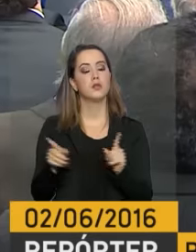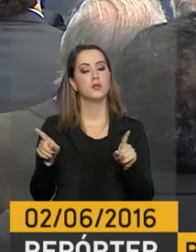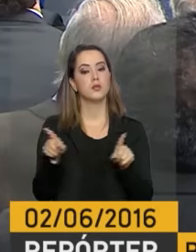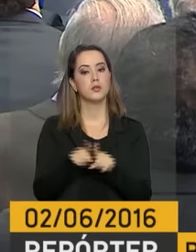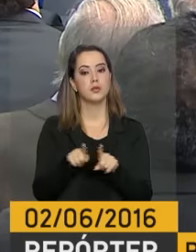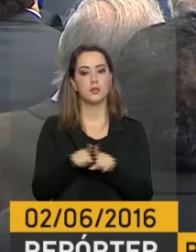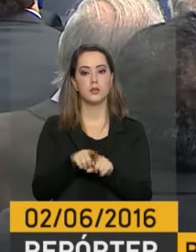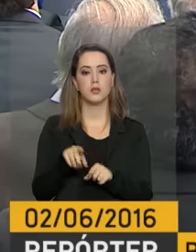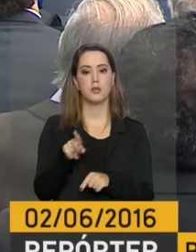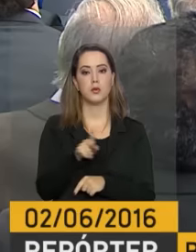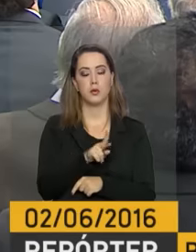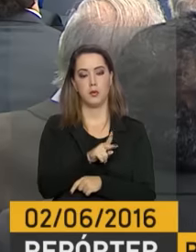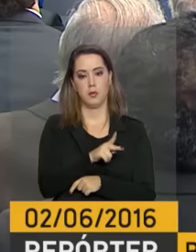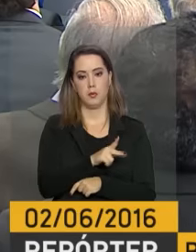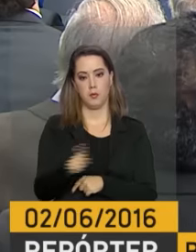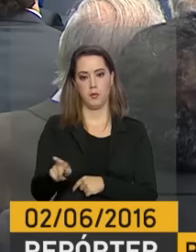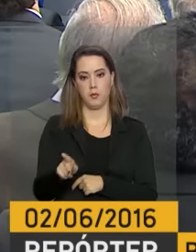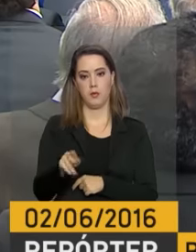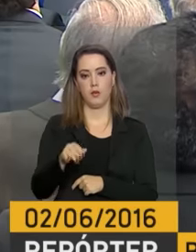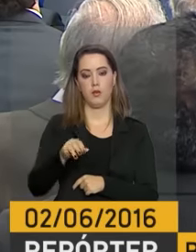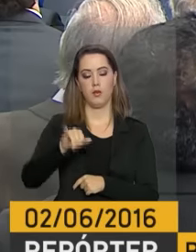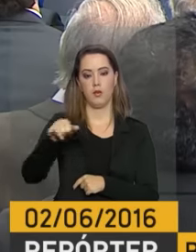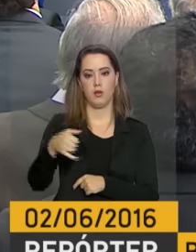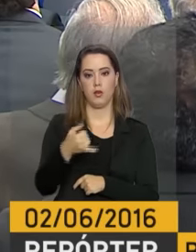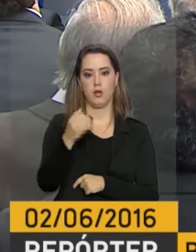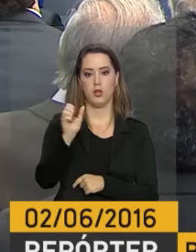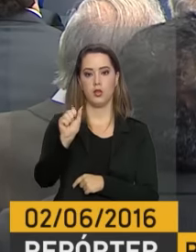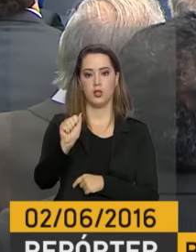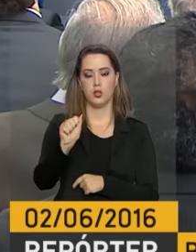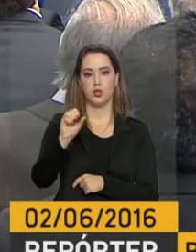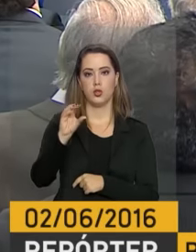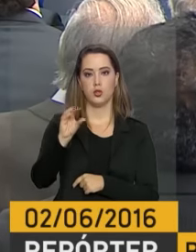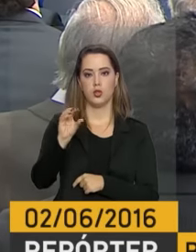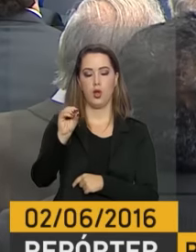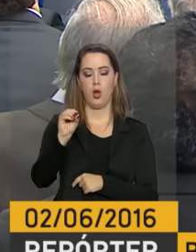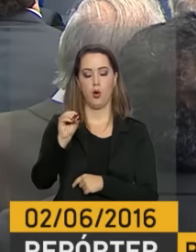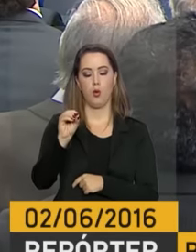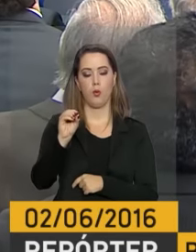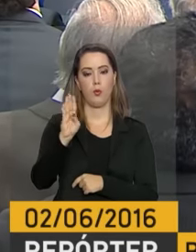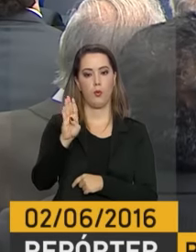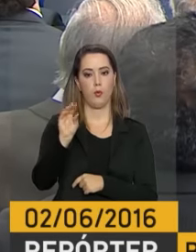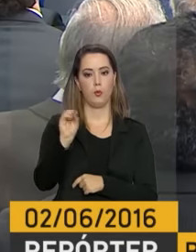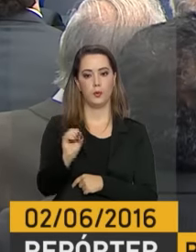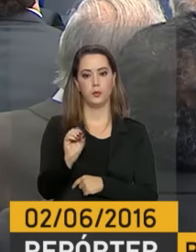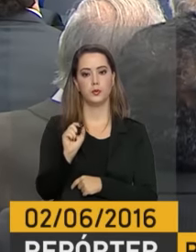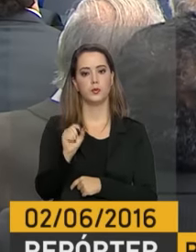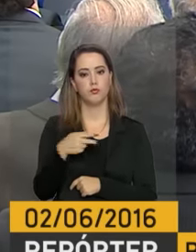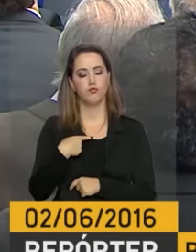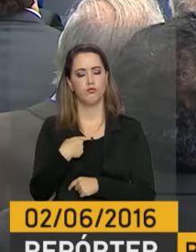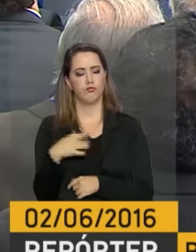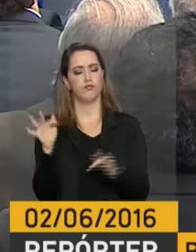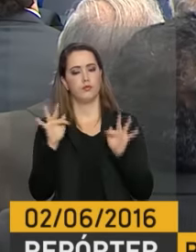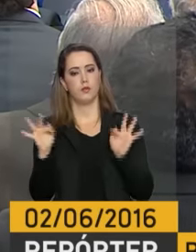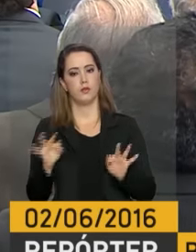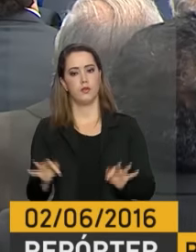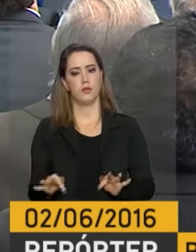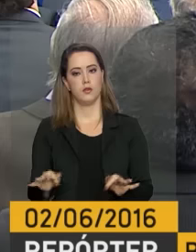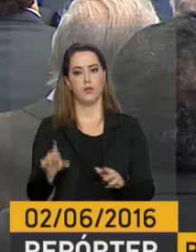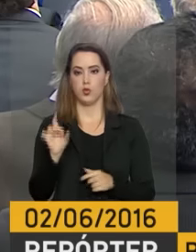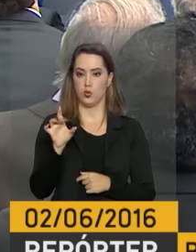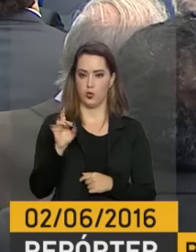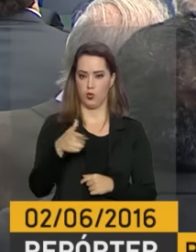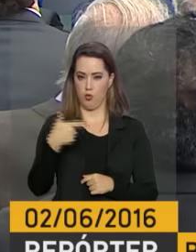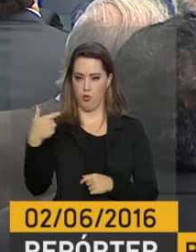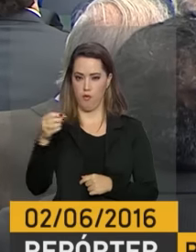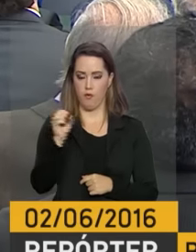presidente Jacobo, porque nestes dias eu tenho tido a felicidade, sem embargo de contar apenas 20 dias, hoje